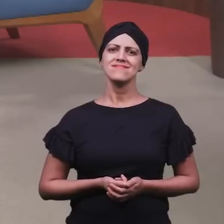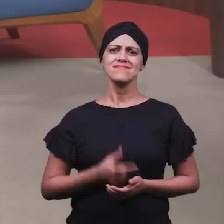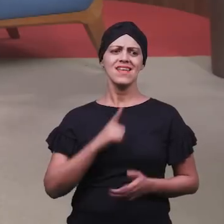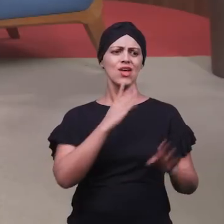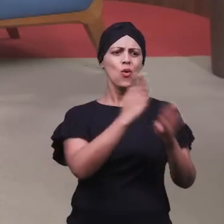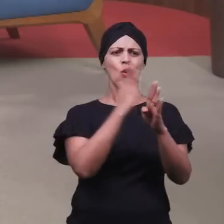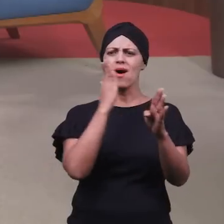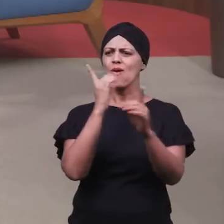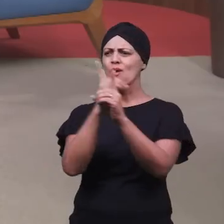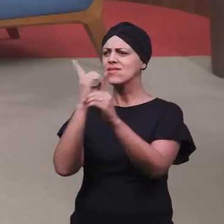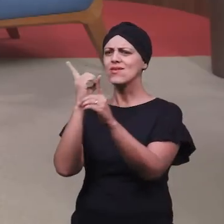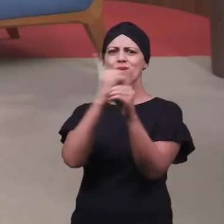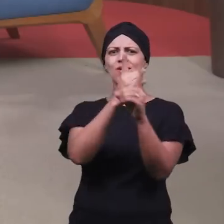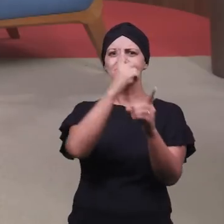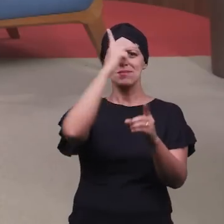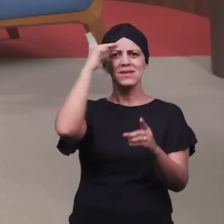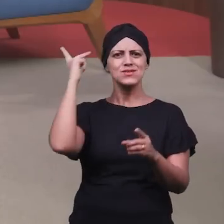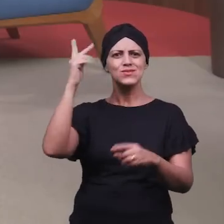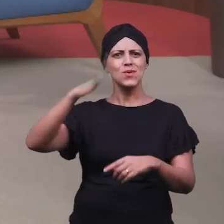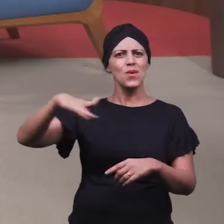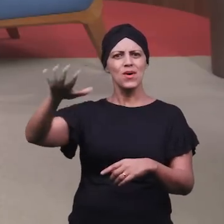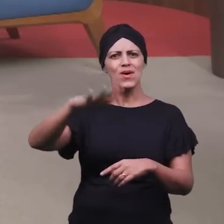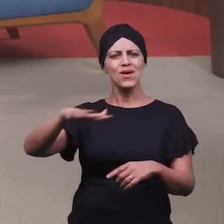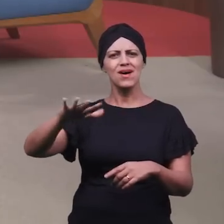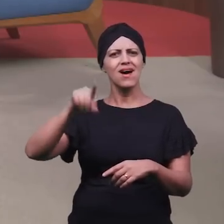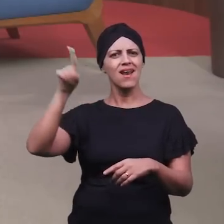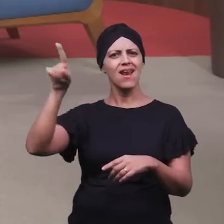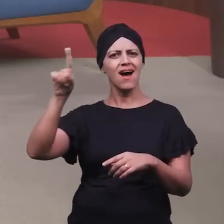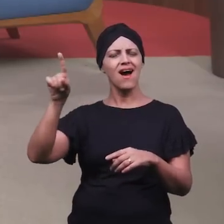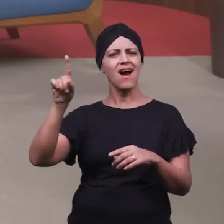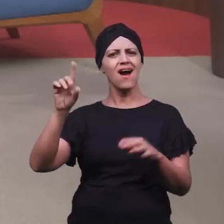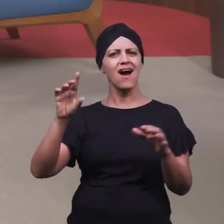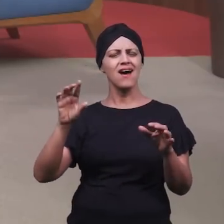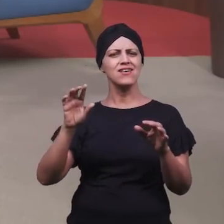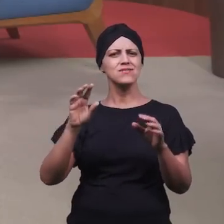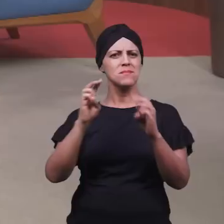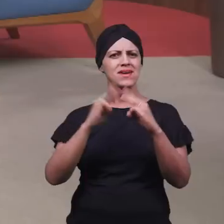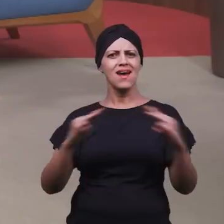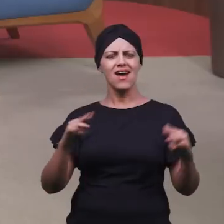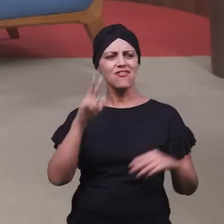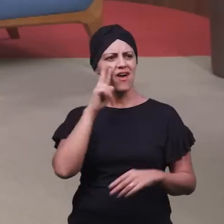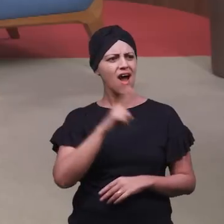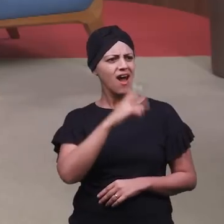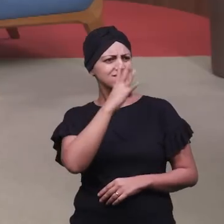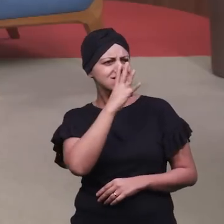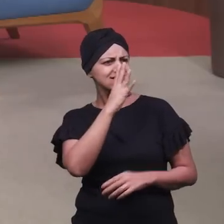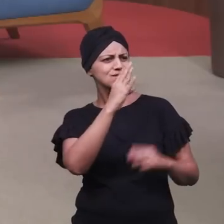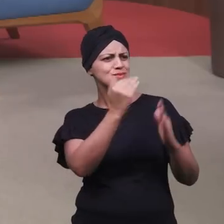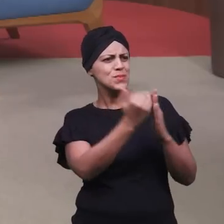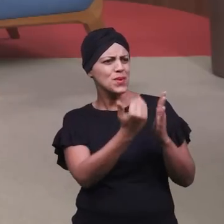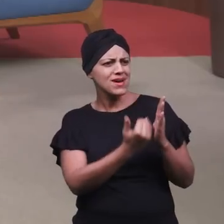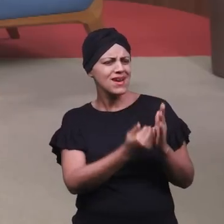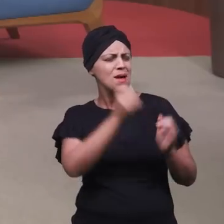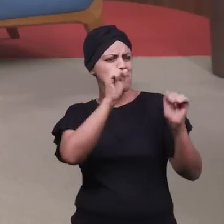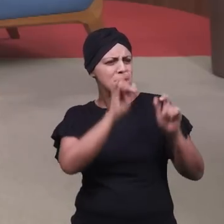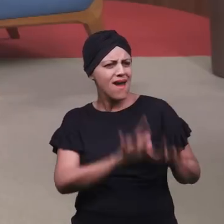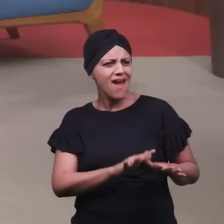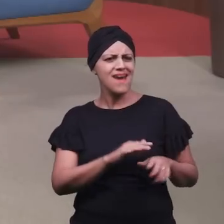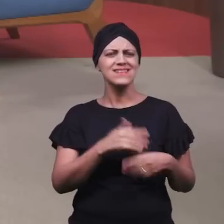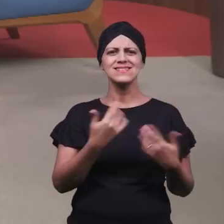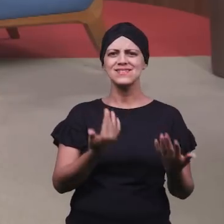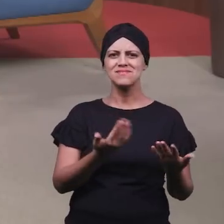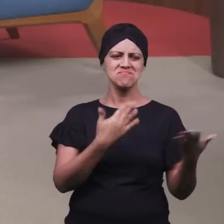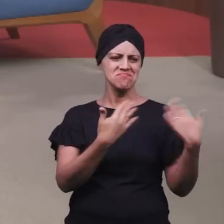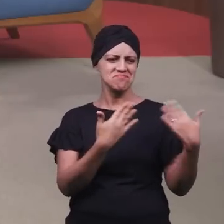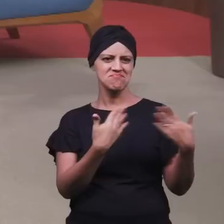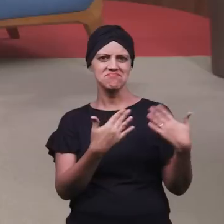no Unidos em Família, uma quantidade impressionante de irmãos que disseram assim, eu assisto o programa, é uma bênção.